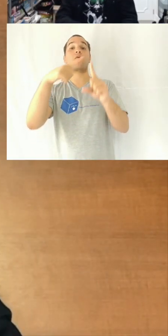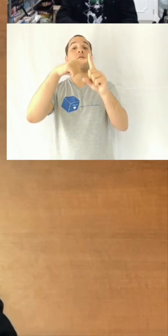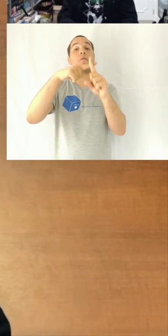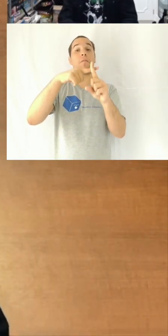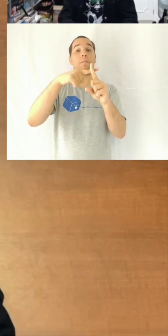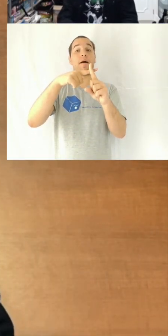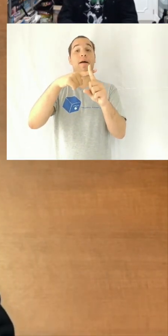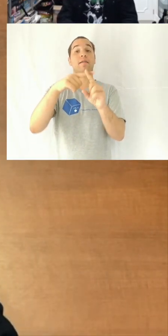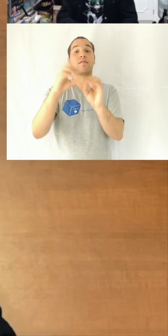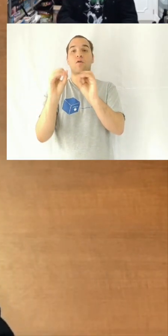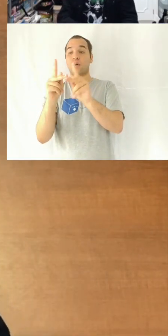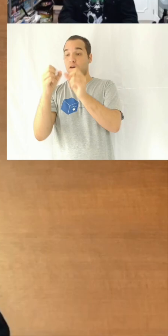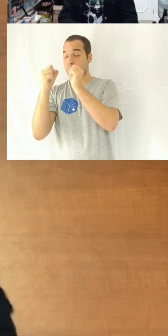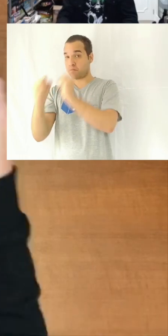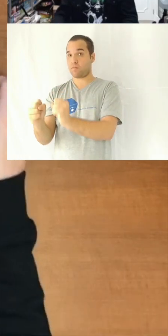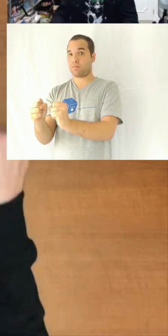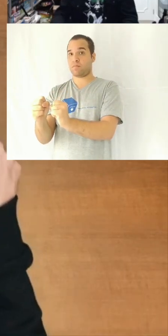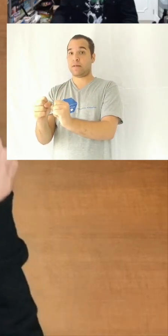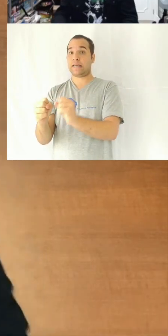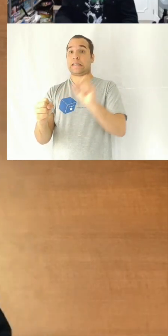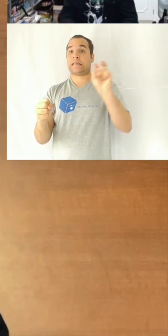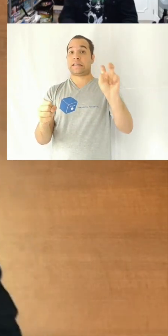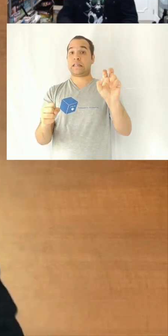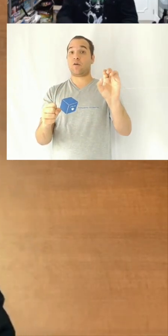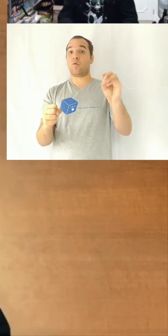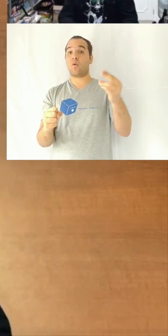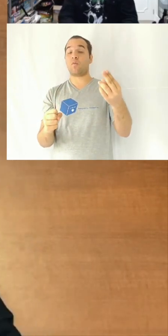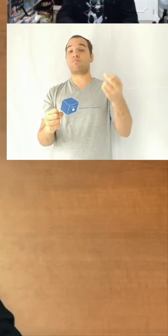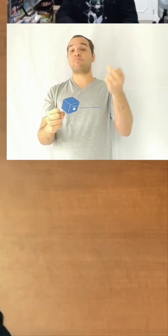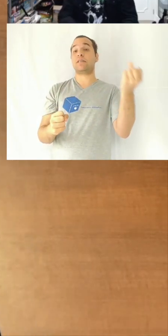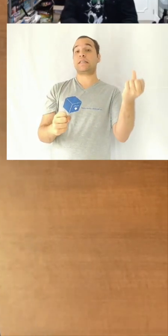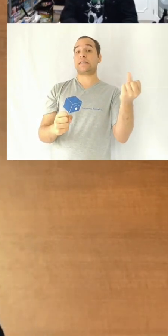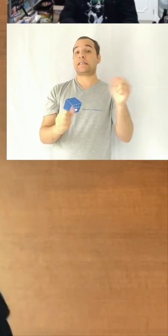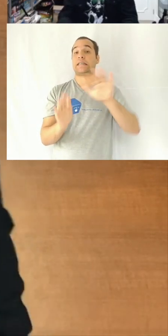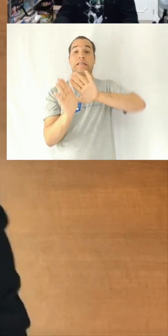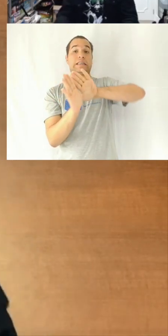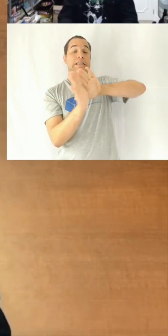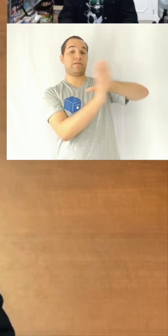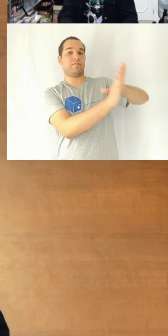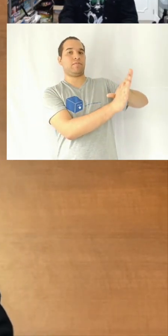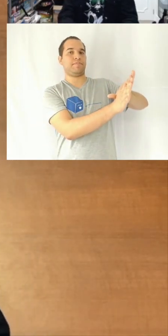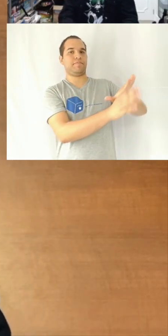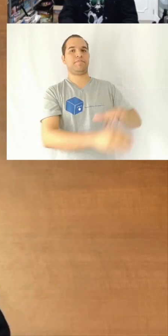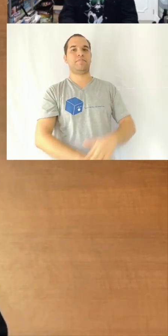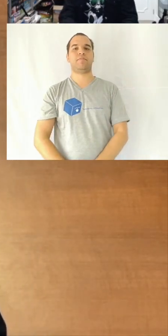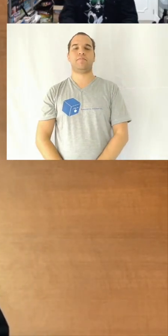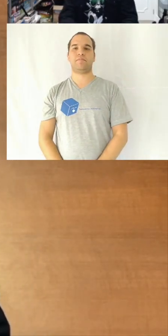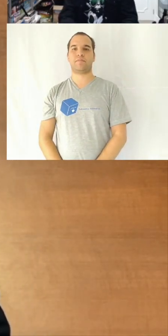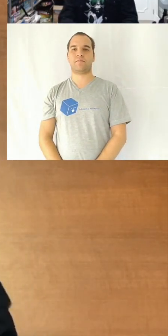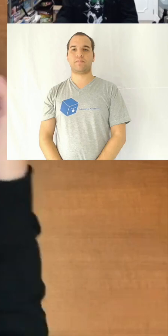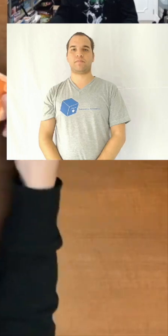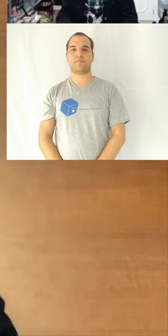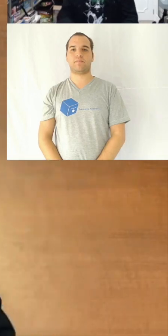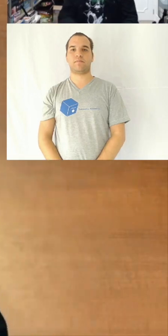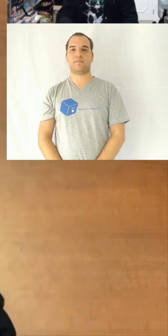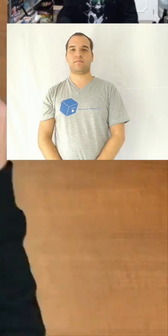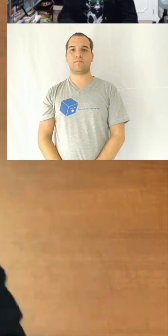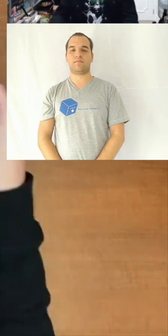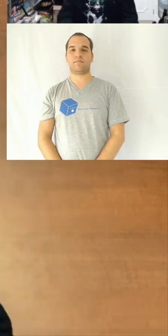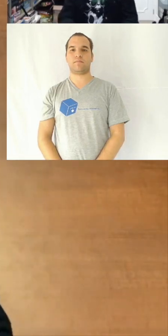que tem quatro mais e tudo que não tem nada. Essas cinco e seis aqui não entraria. Três mais entra e assim por diante.